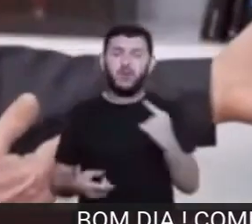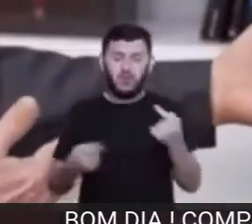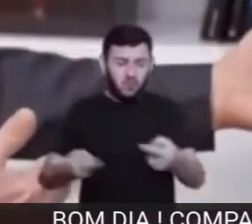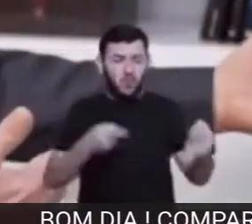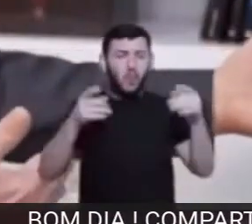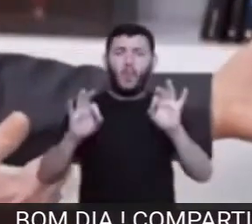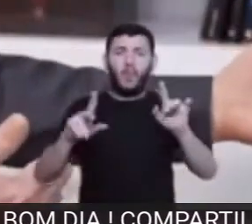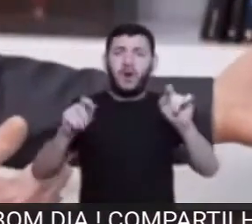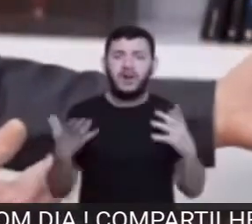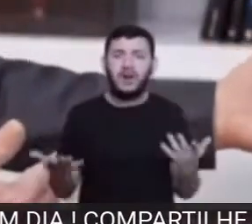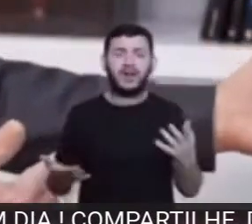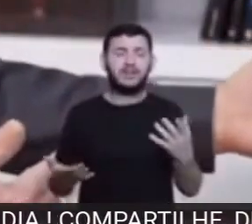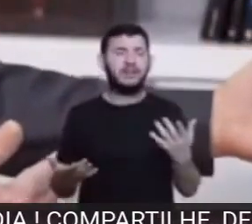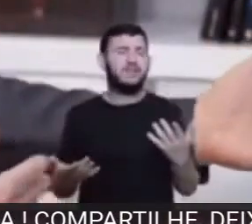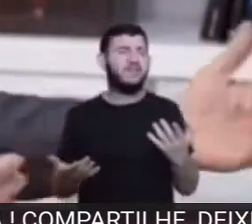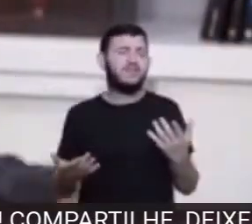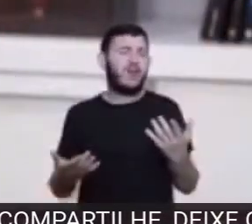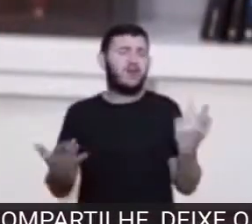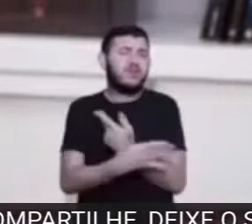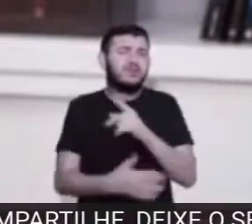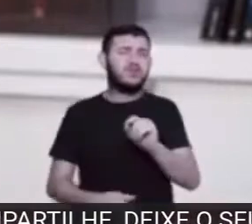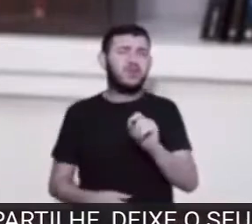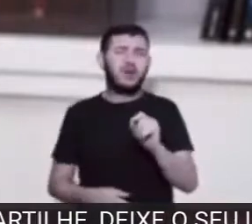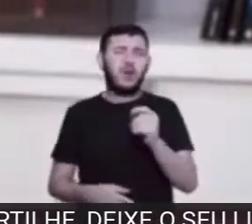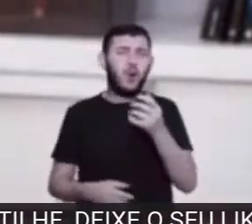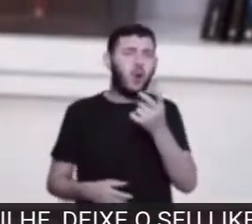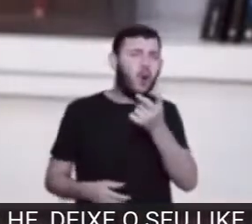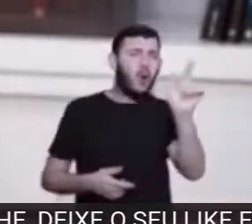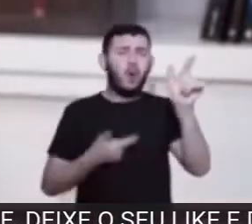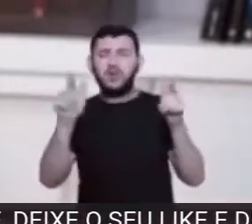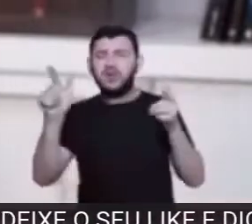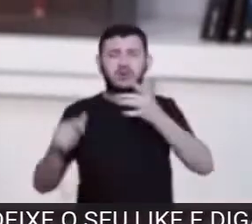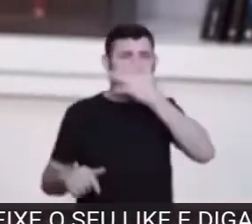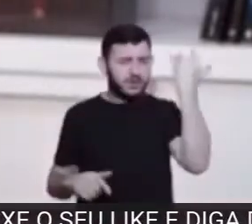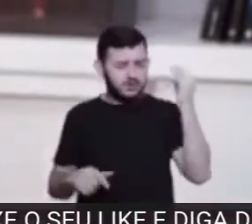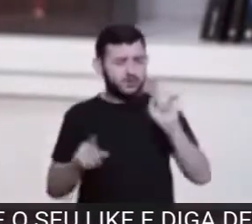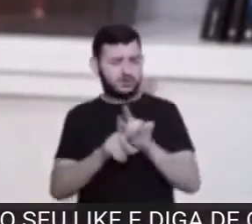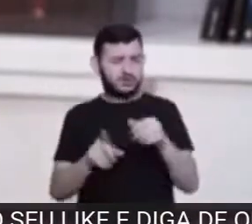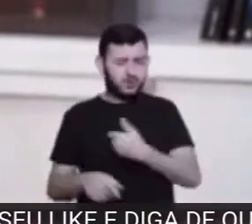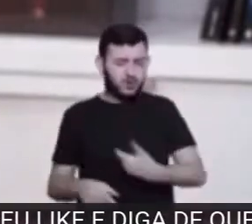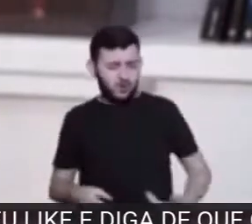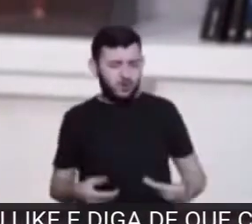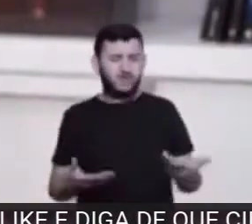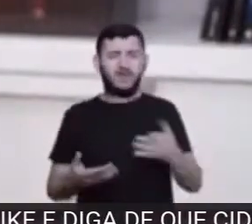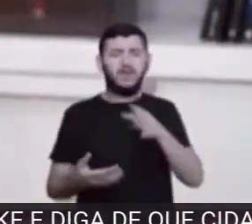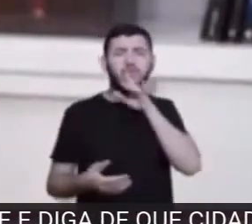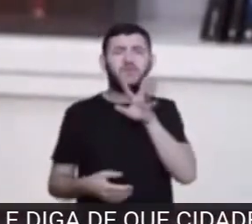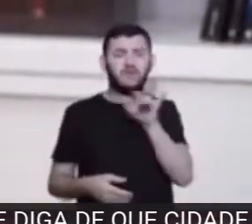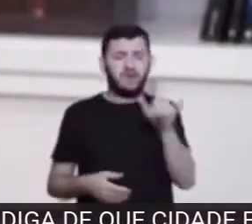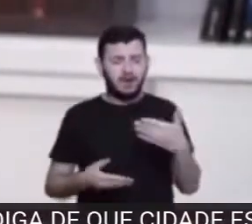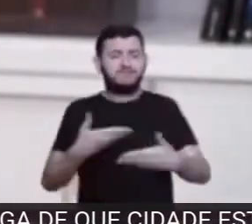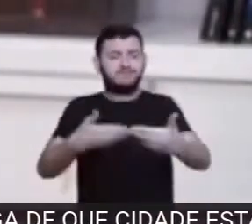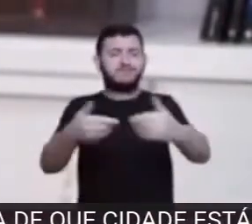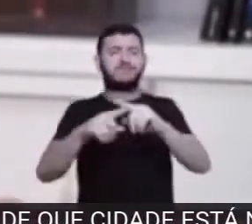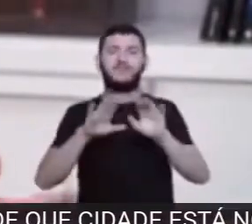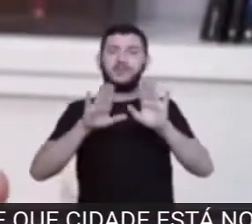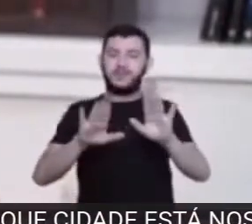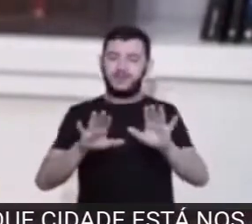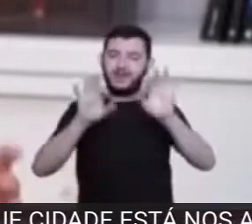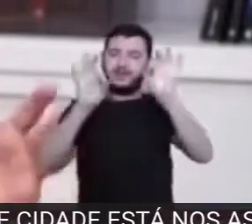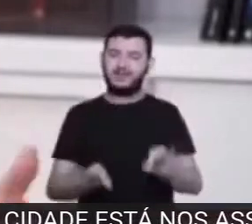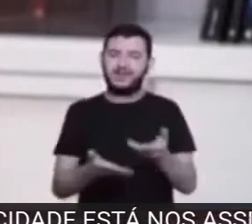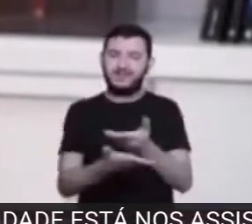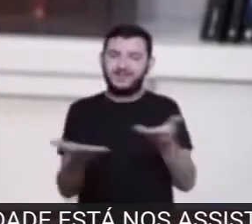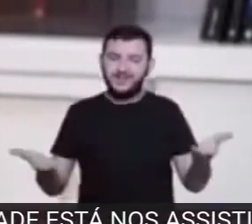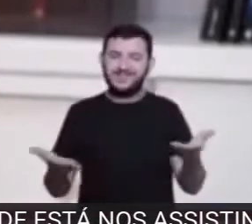outras pessoas façam os mesmos erros. Então, meu cara, é o seguinte, pode ficar certo, companheiros, e você, Paulinho, que